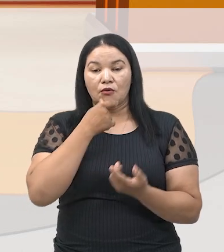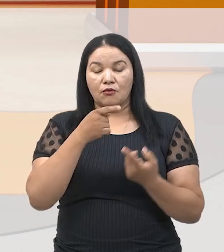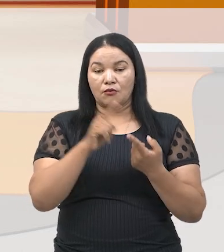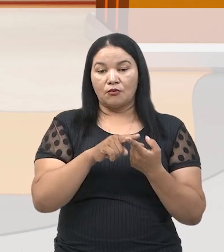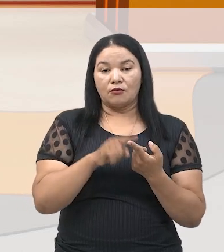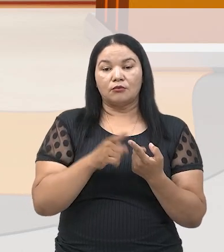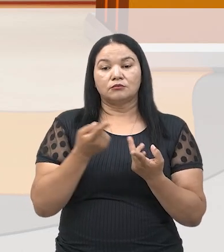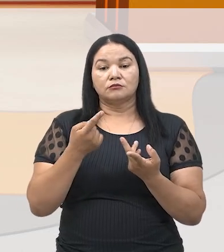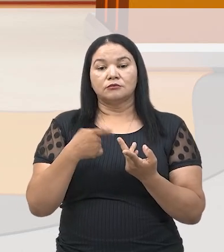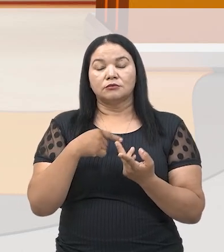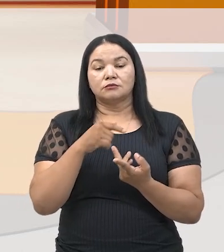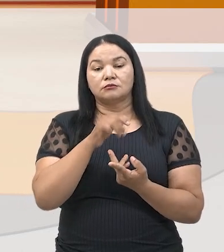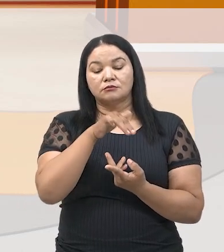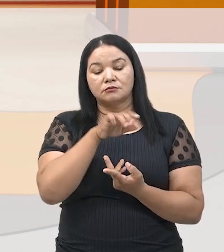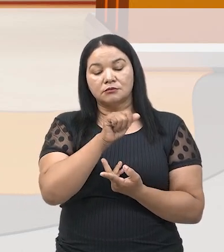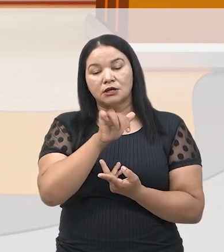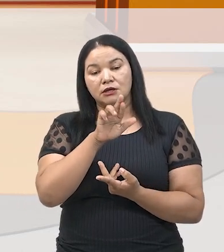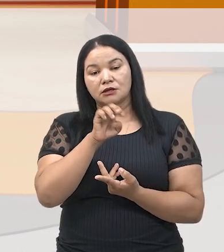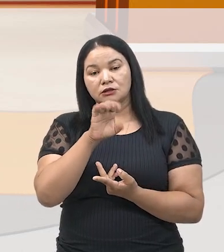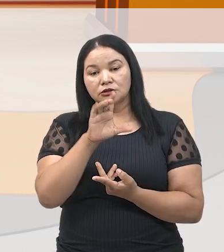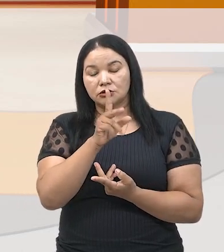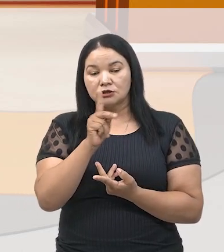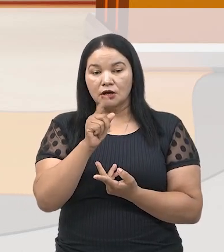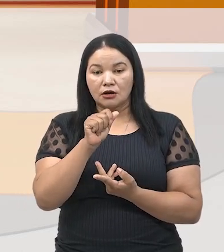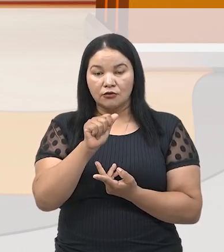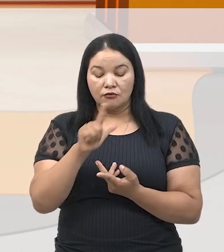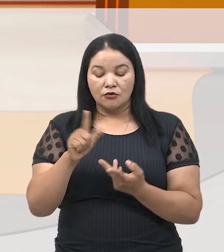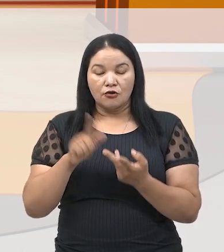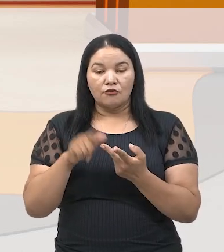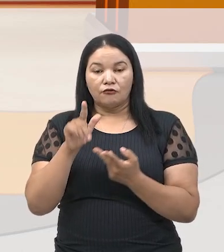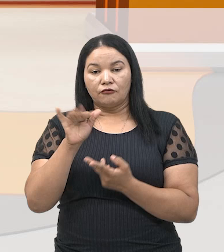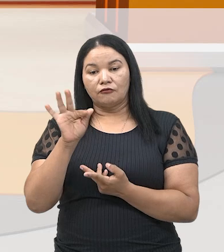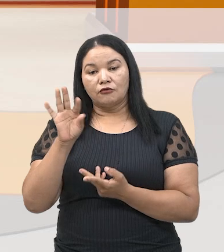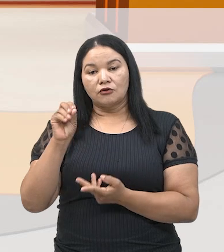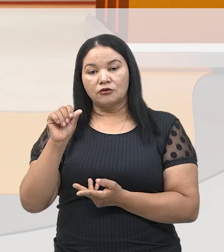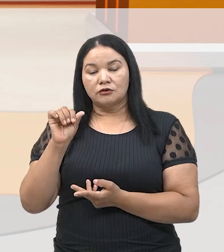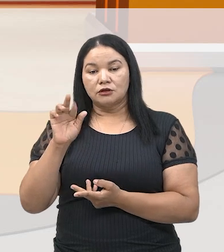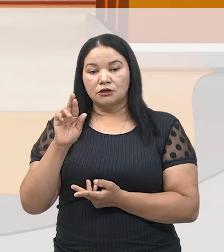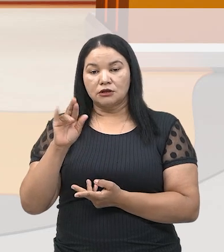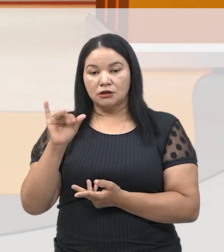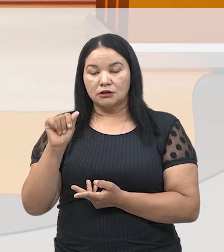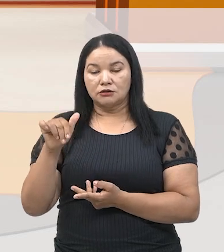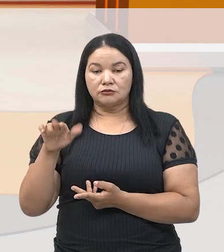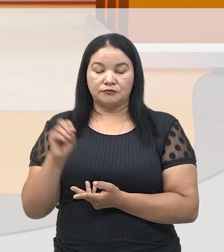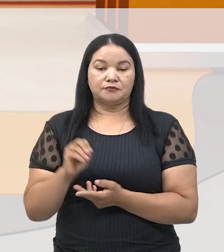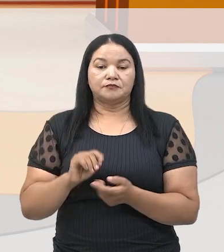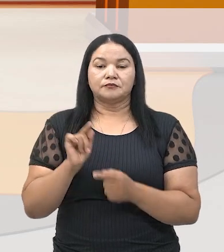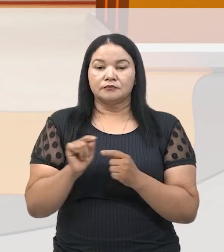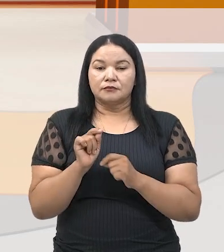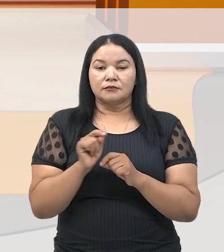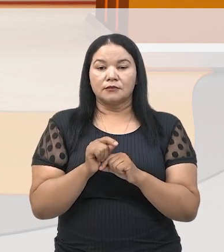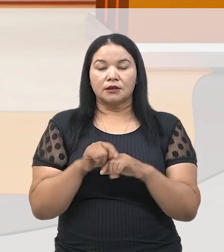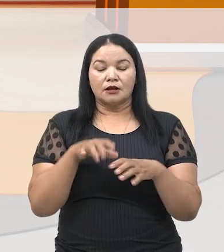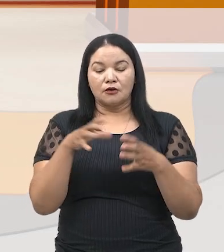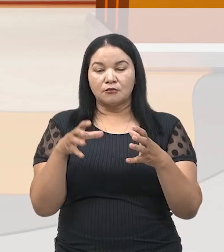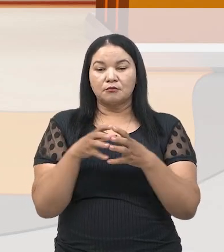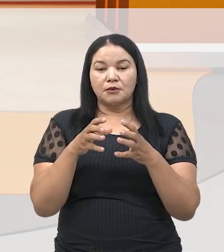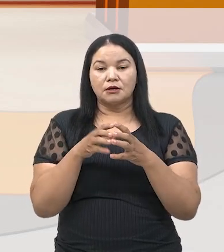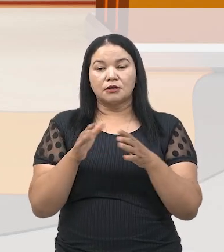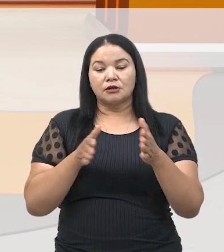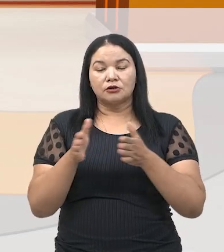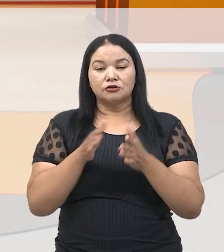e Floriano Peixoto. Esse período é marcado por uma instabilidade social e também